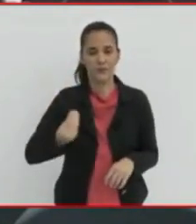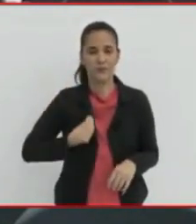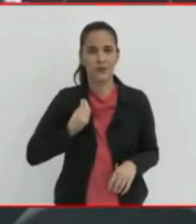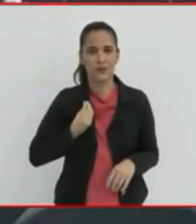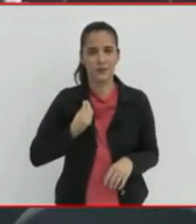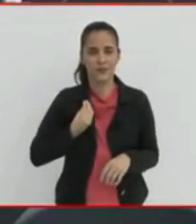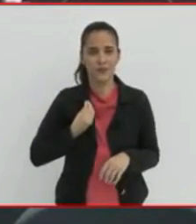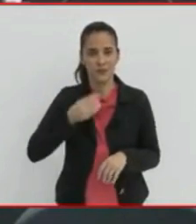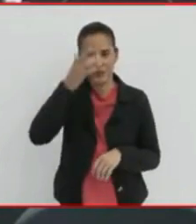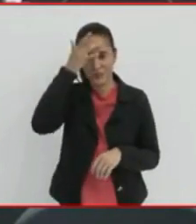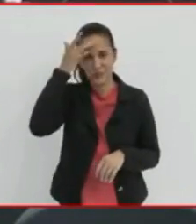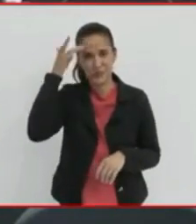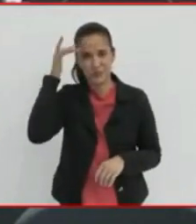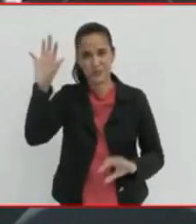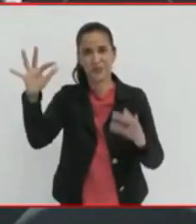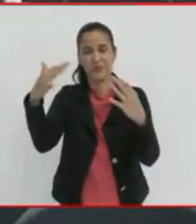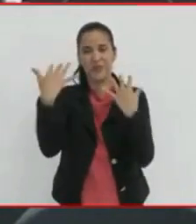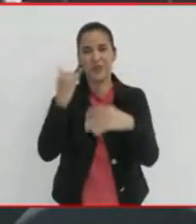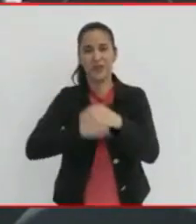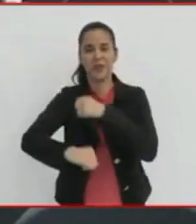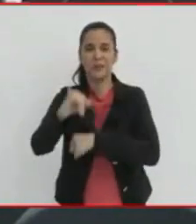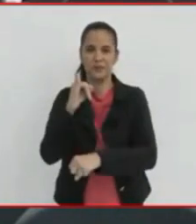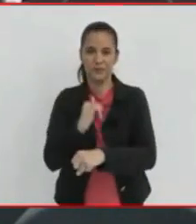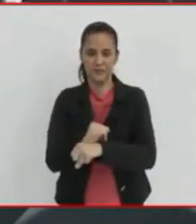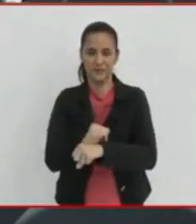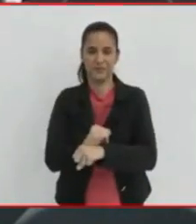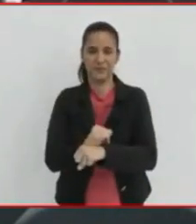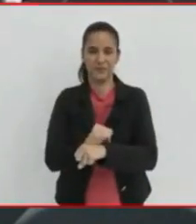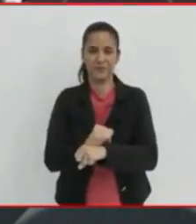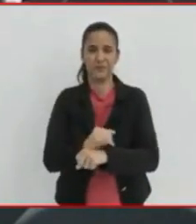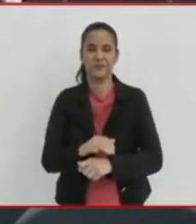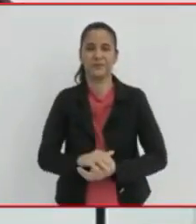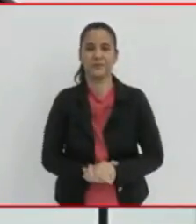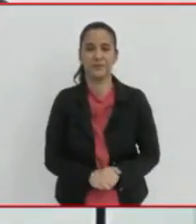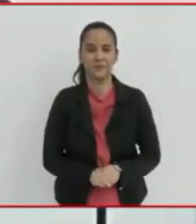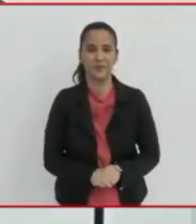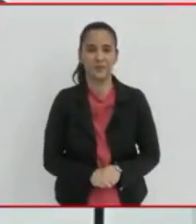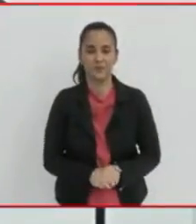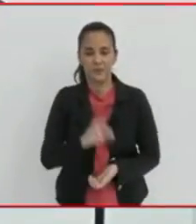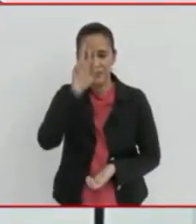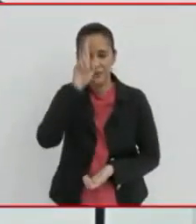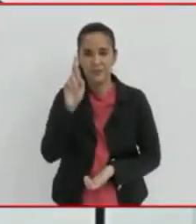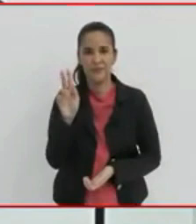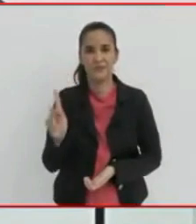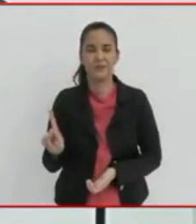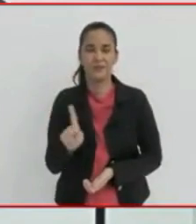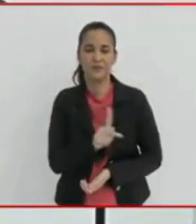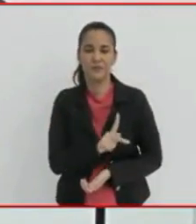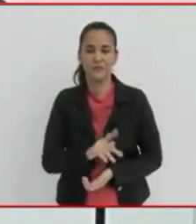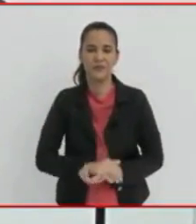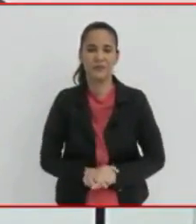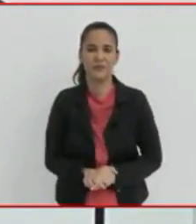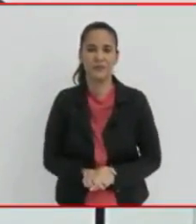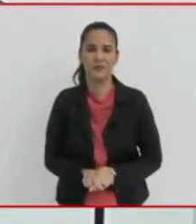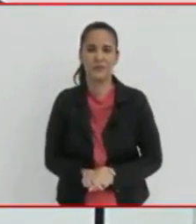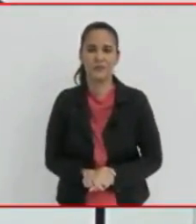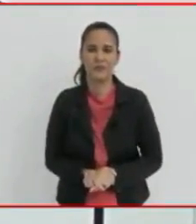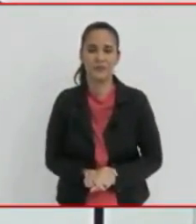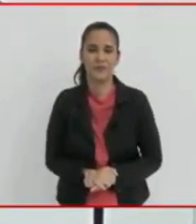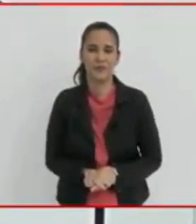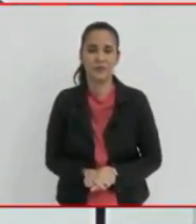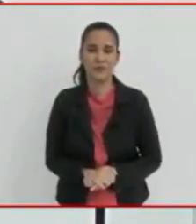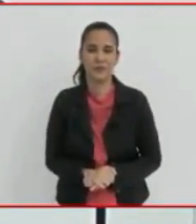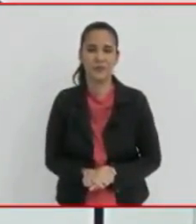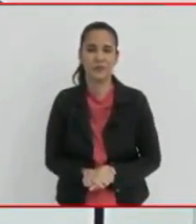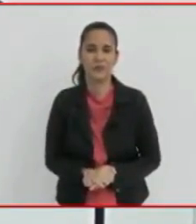que nos acompanha pela internet aos que estão aqui pessoalmente Presidente essa questão aqui do regime de urgência